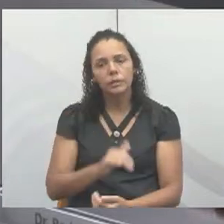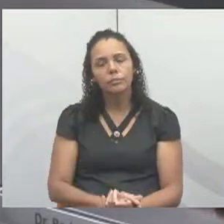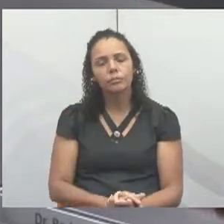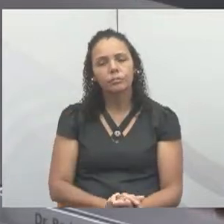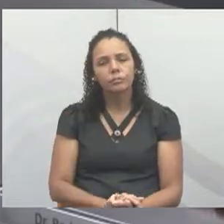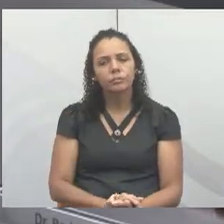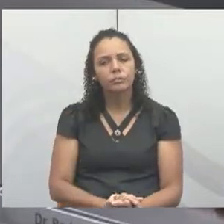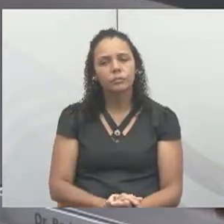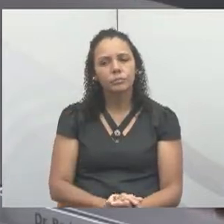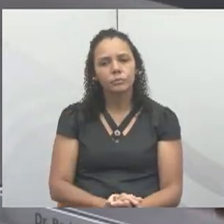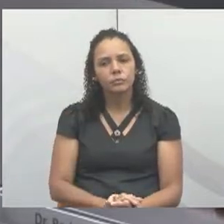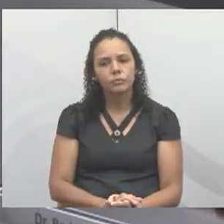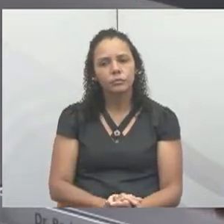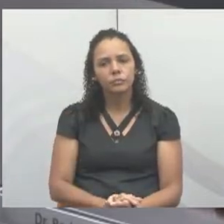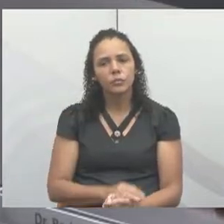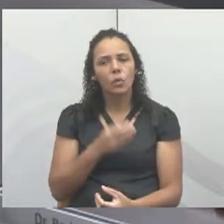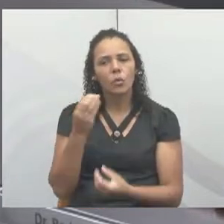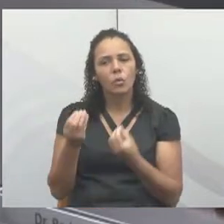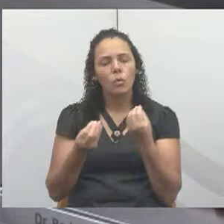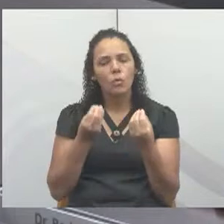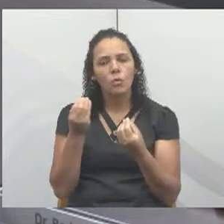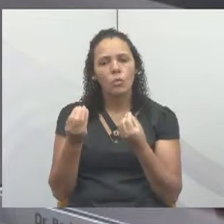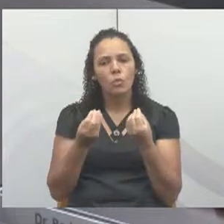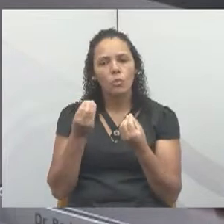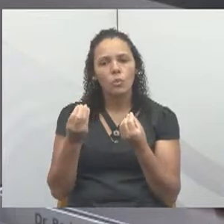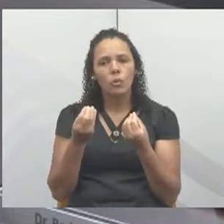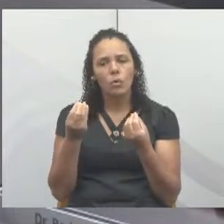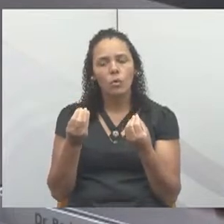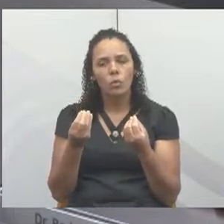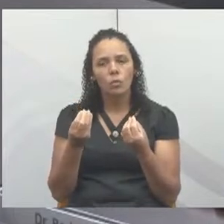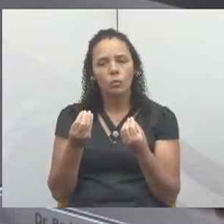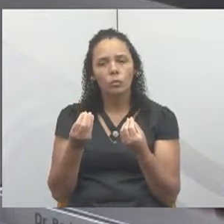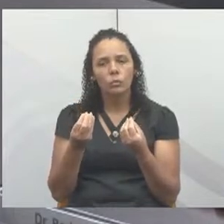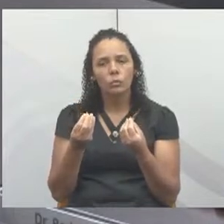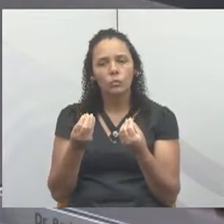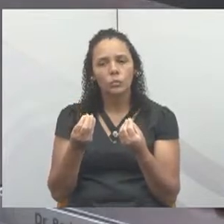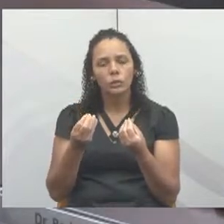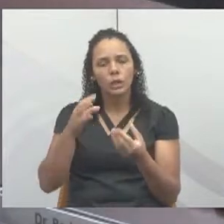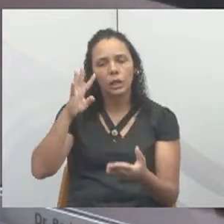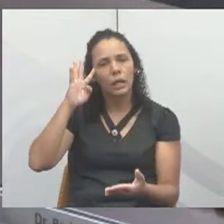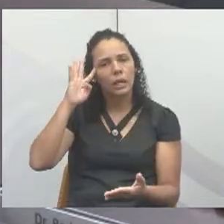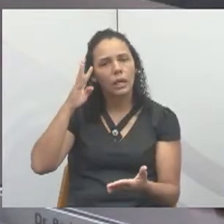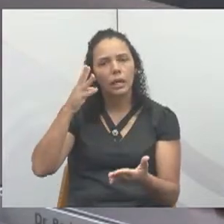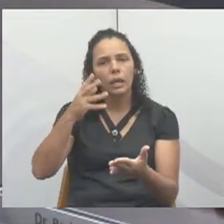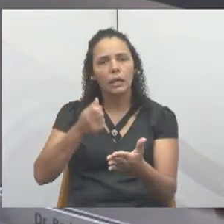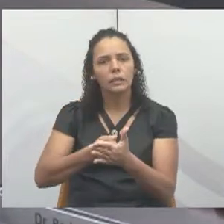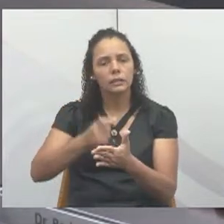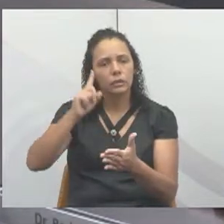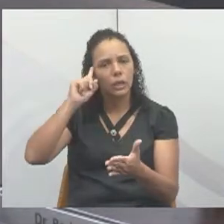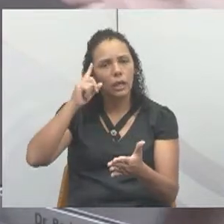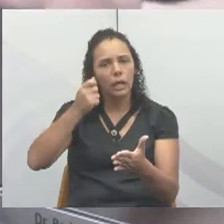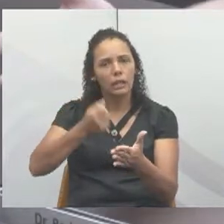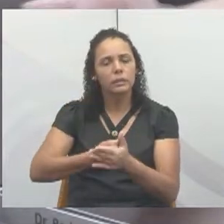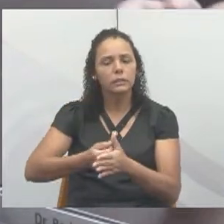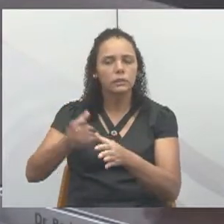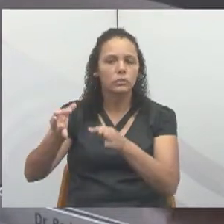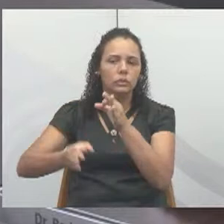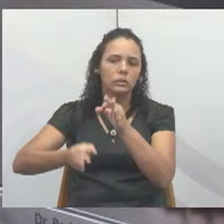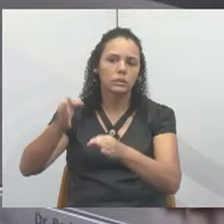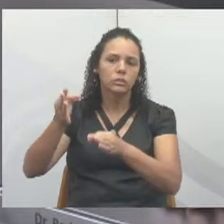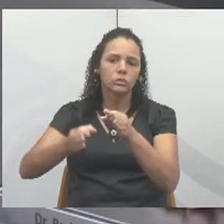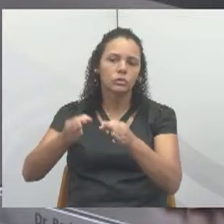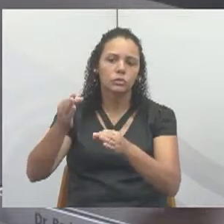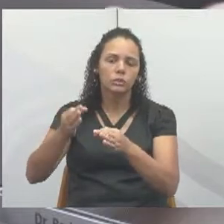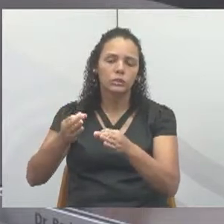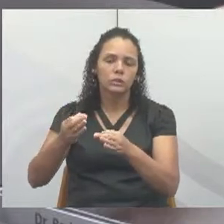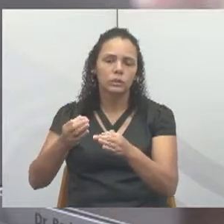passo, a que pé está esse julgamento da justiça, essa liberação do plano diretor, porque vem muita